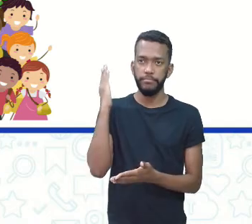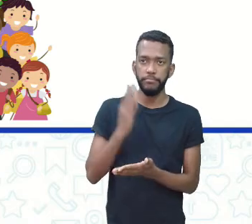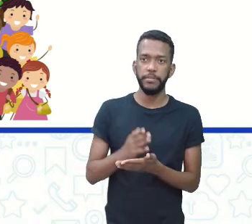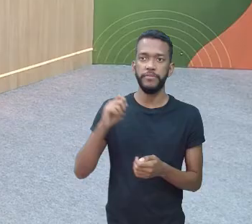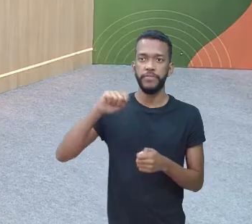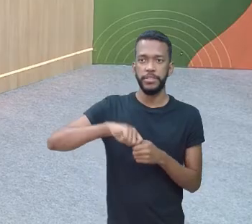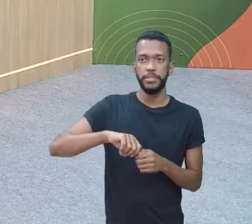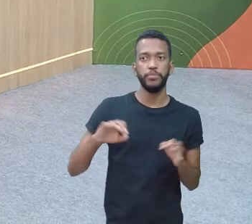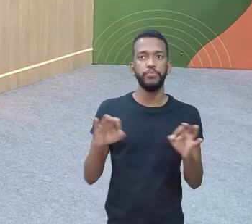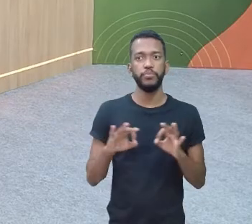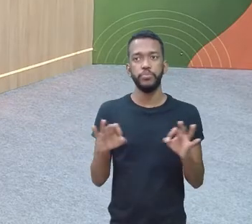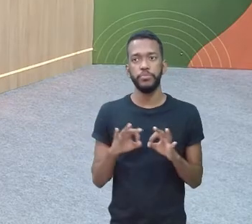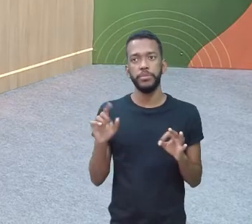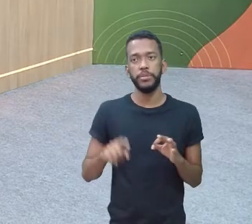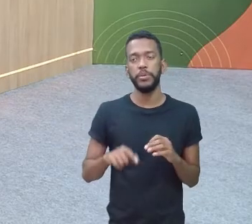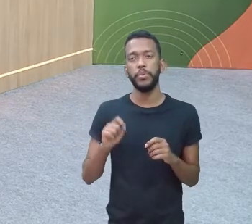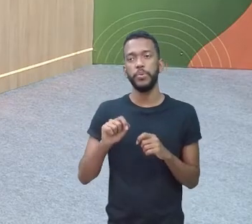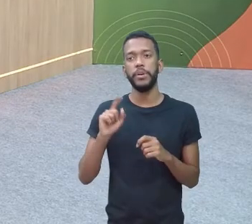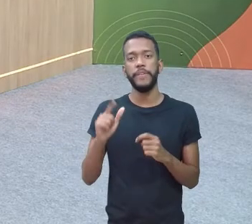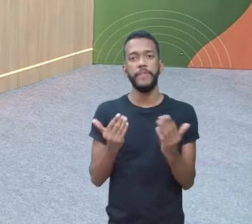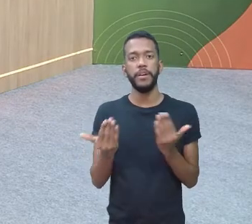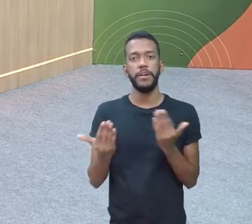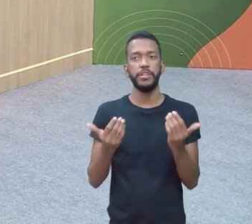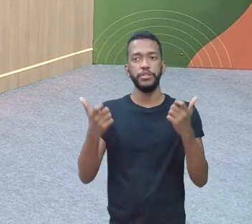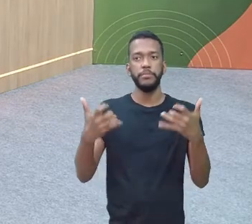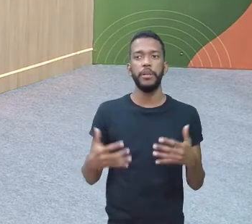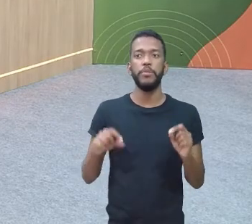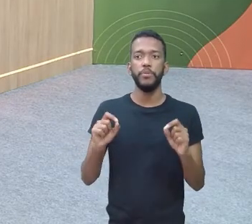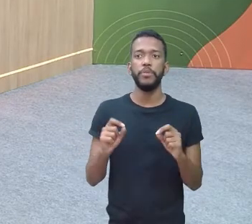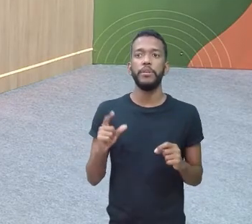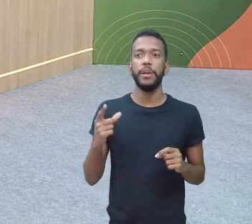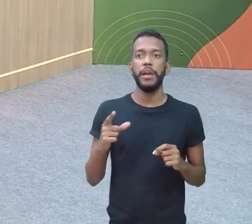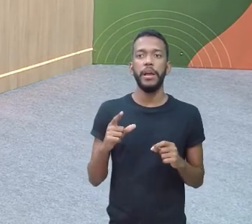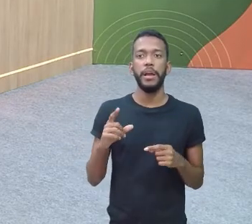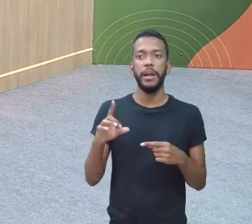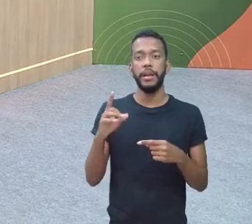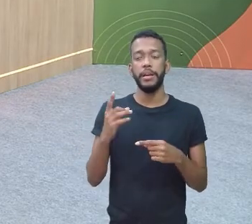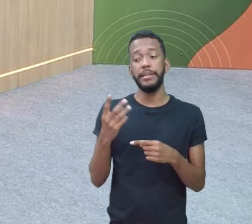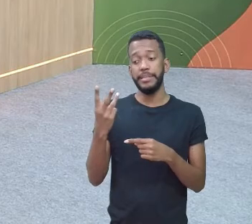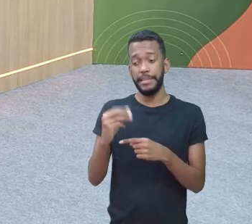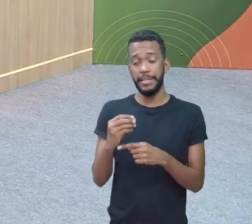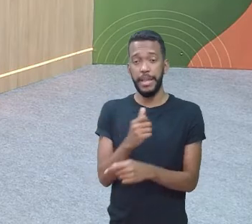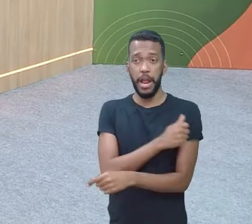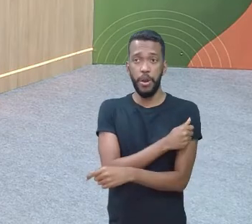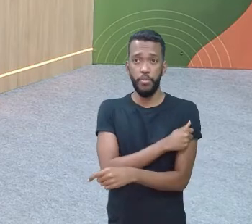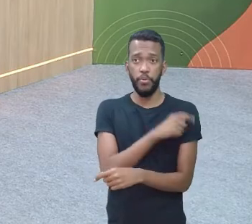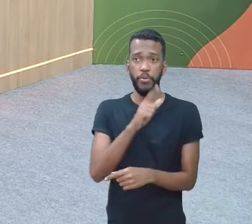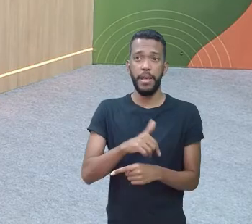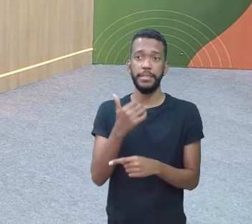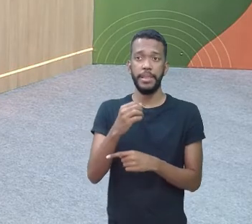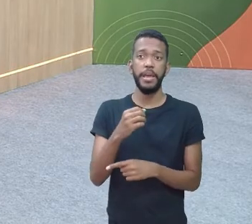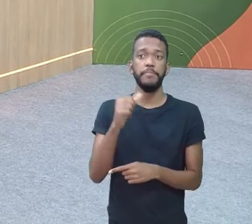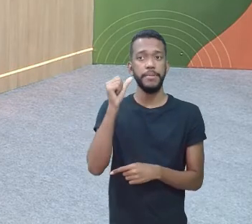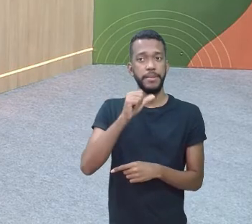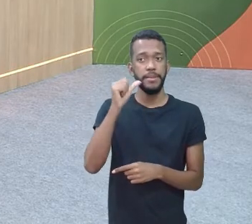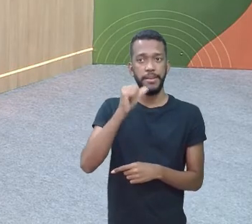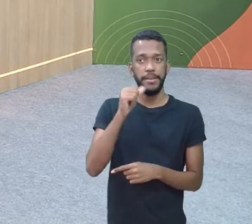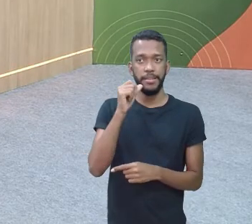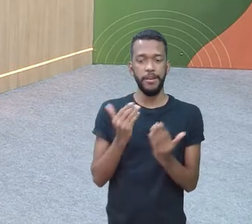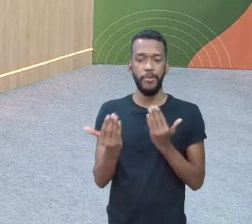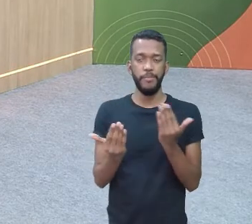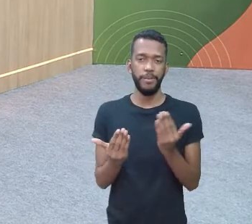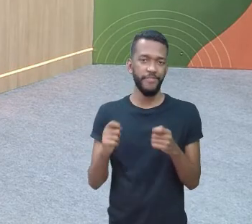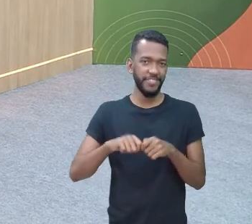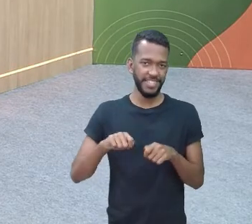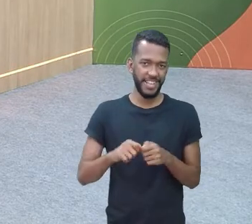executar isso. O que é que essa razão vai significar? Que a cada 30 estudantes eu tenho 10 meninas, aqui é a comparação que eu